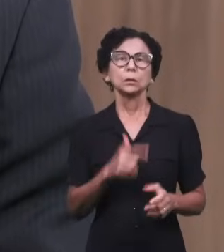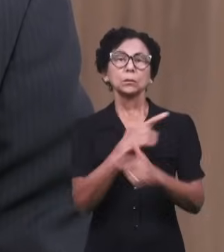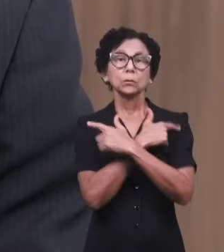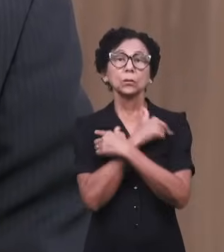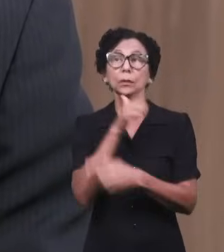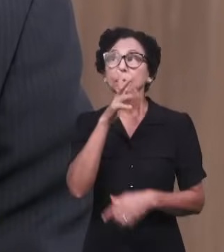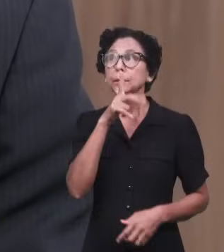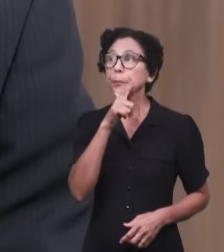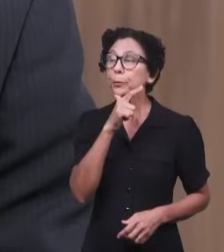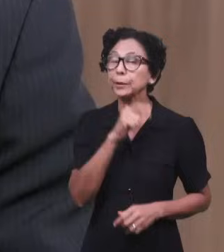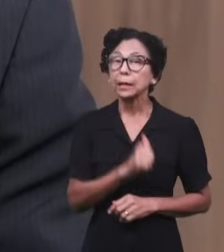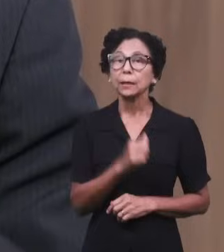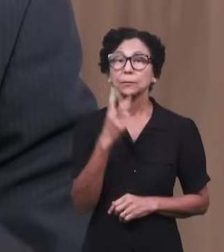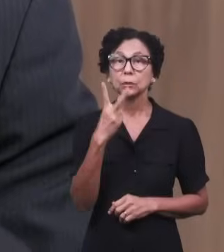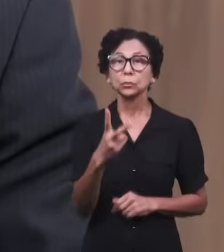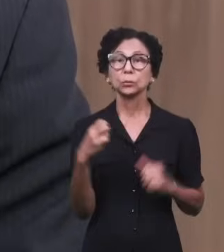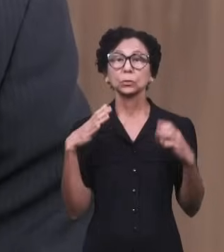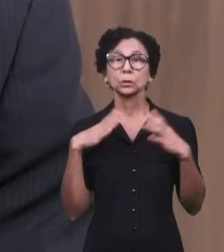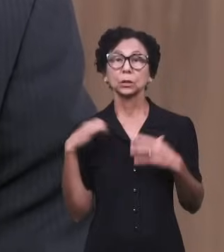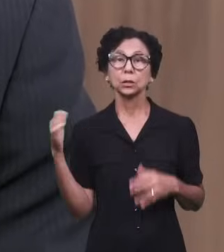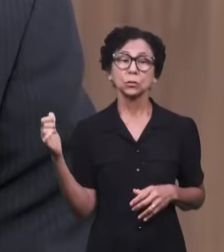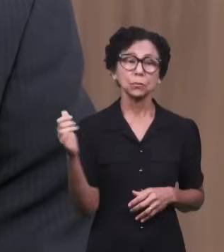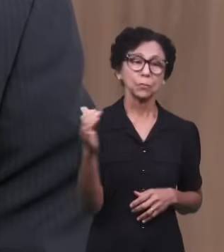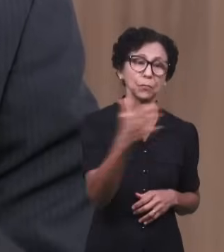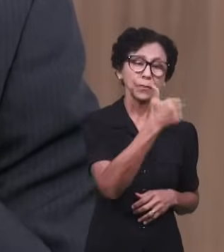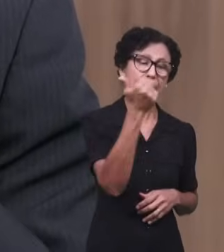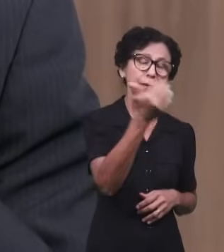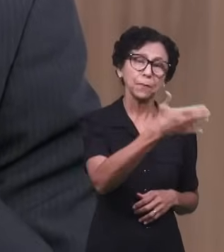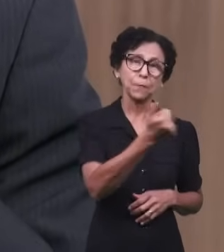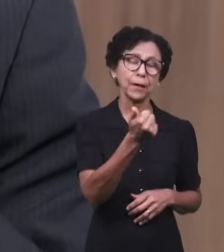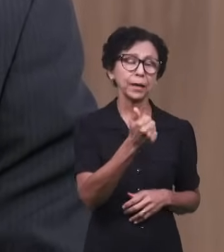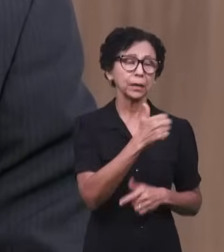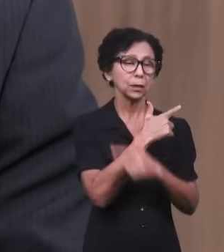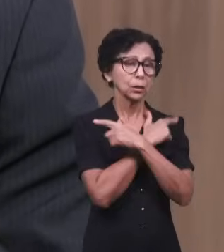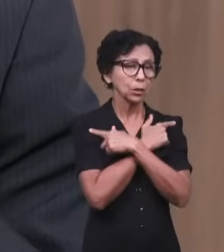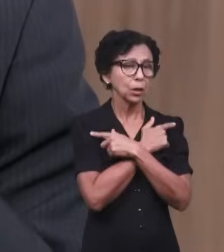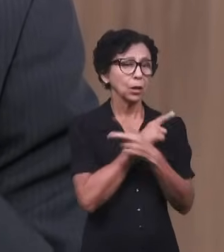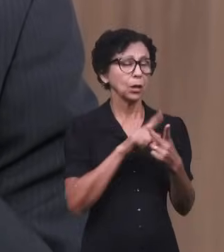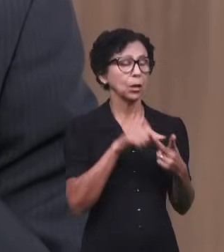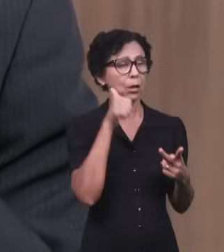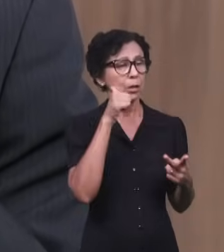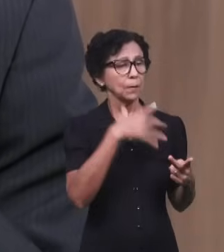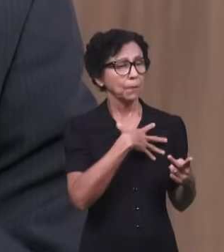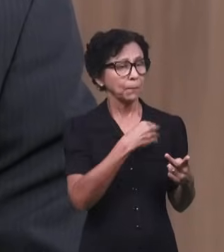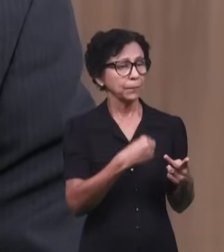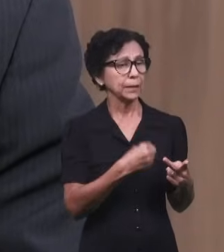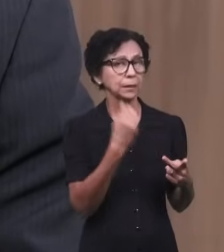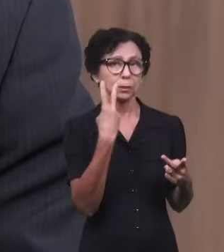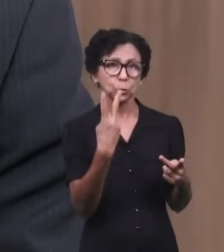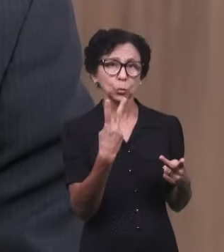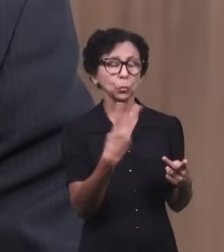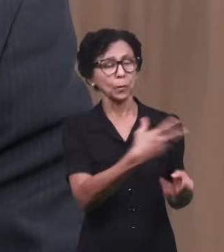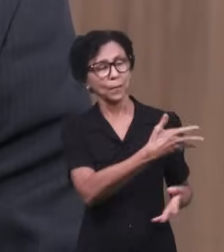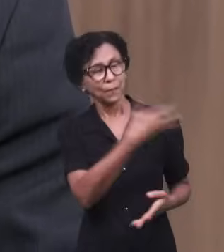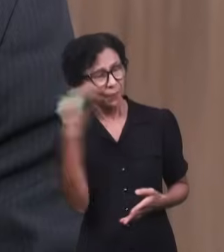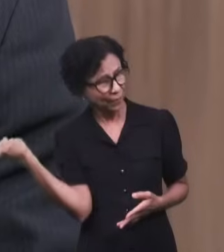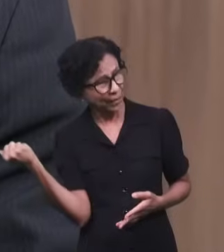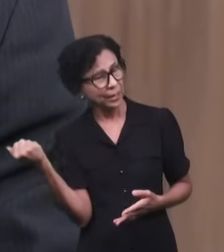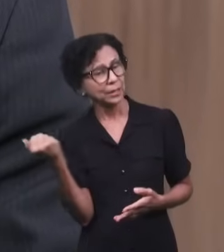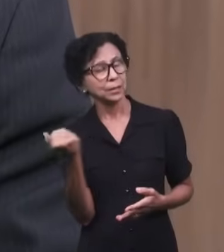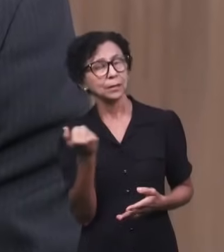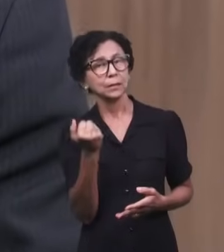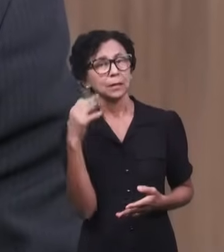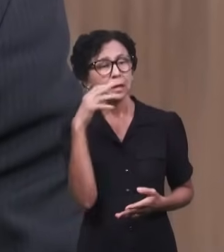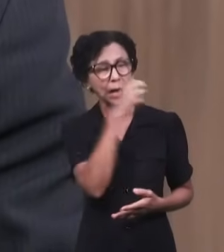porém, demorava-se e aqueles varões o pegaram pela mão, e pela mão de sua mulher, e pela mão de suas 2 filhas. E aqui a gente vê